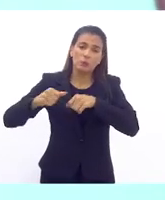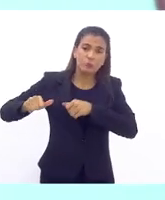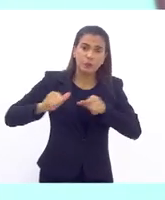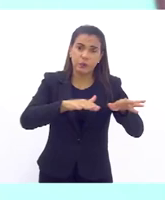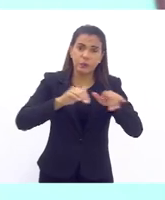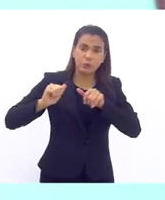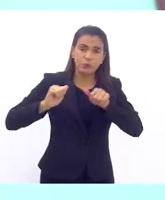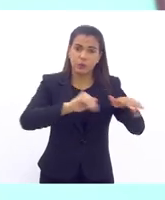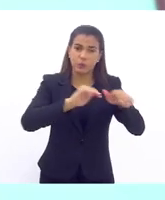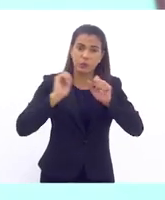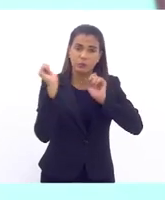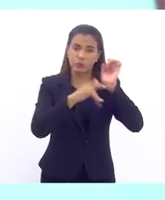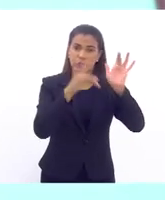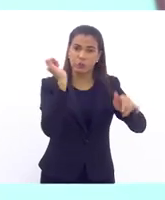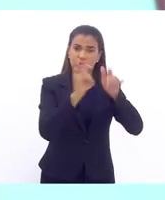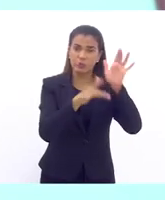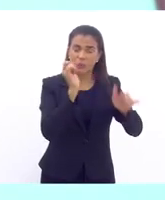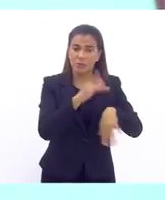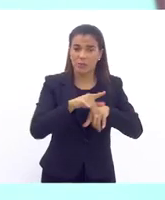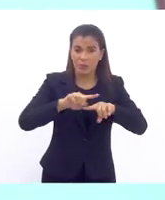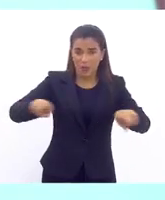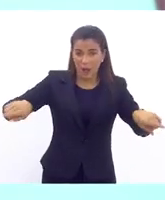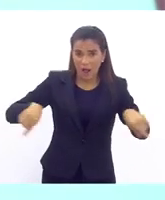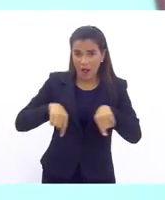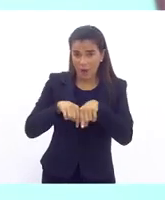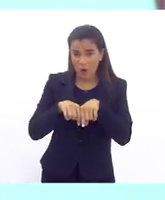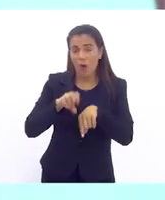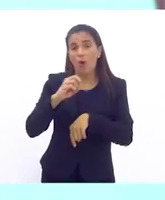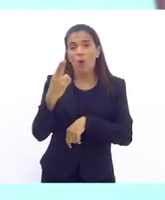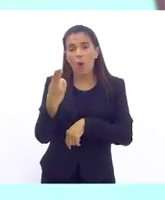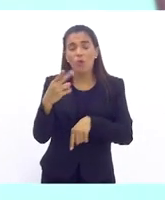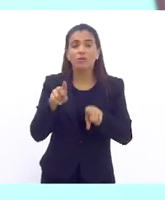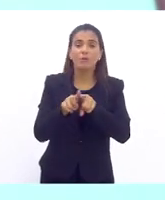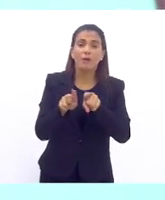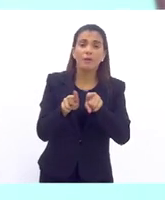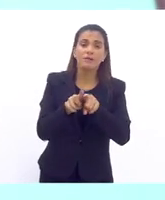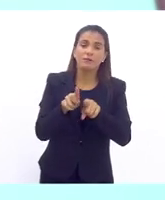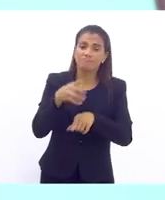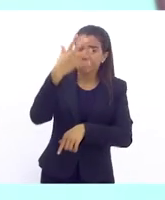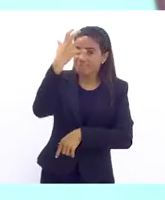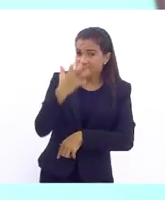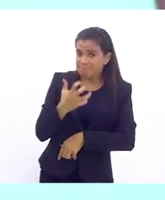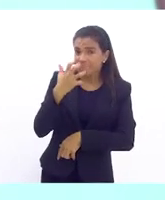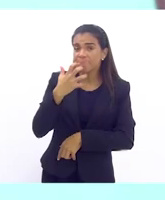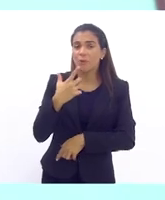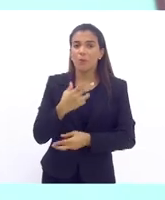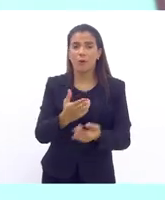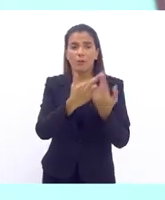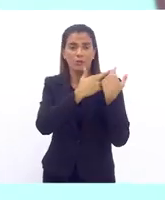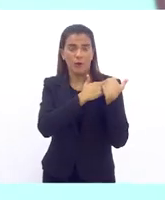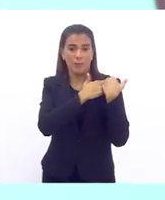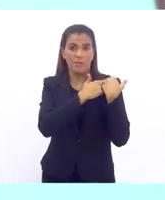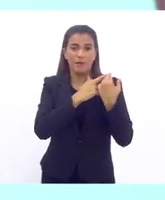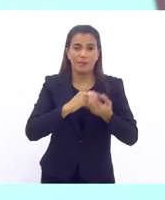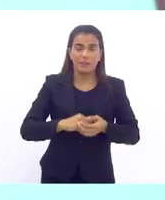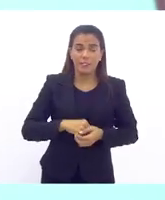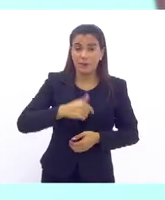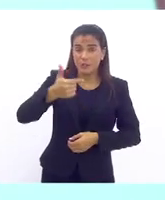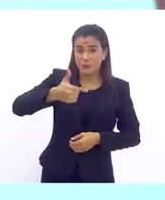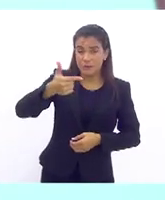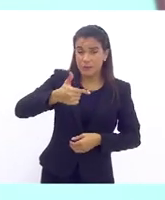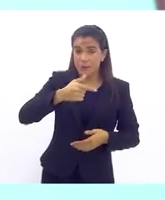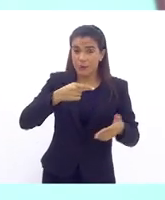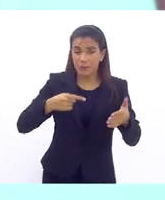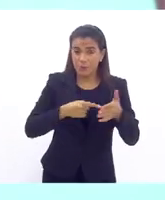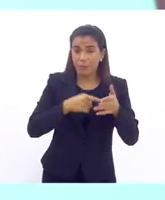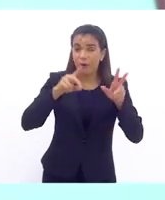Isso é uma parceria que a gente tem que fazer e ser levado a sério com os municípios né por questões competência e o segundo ponto